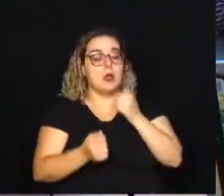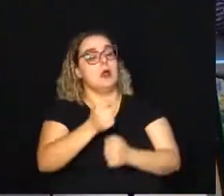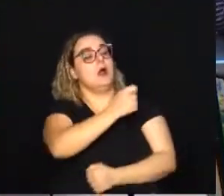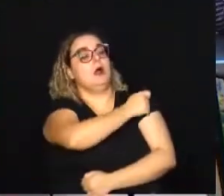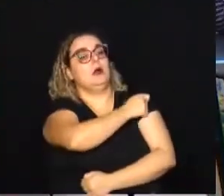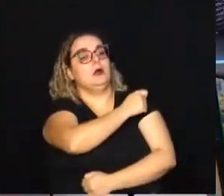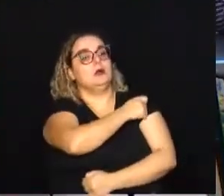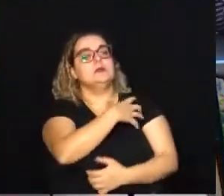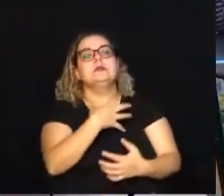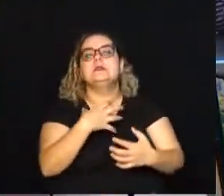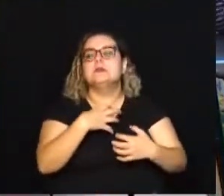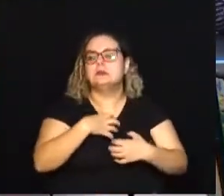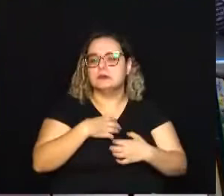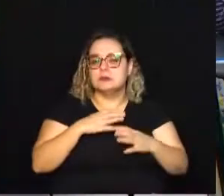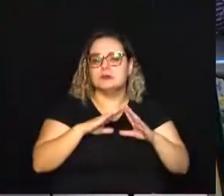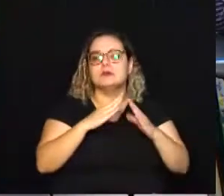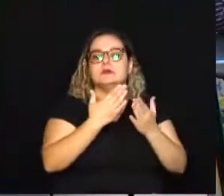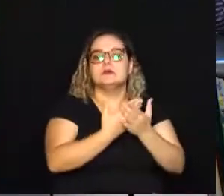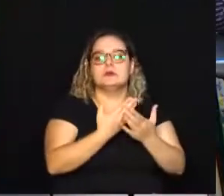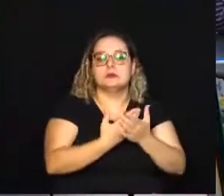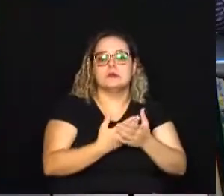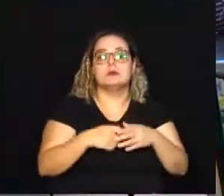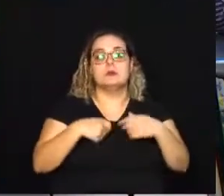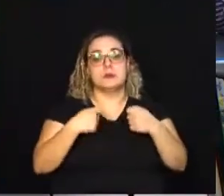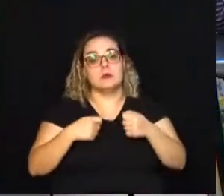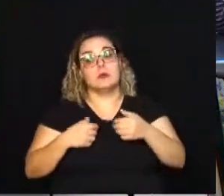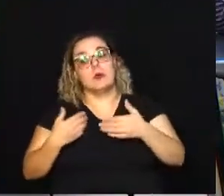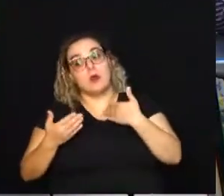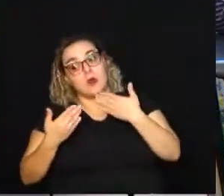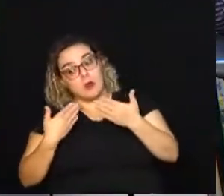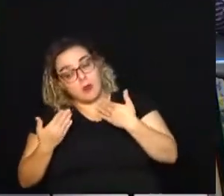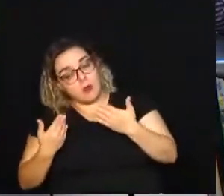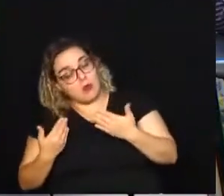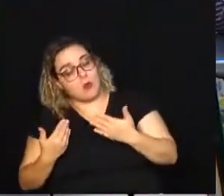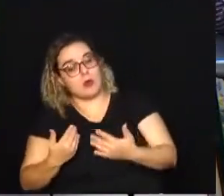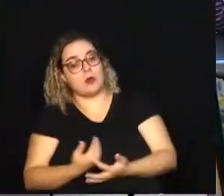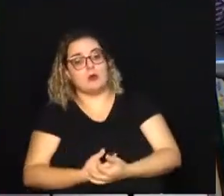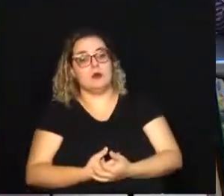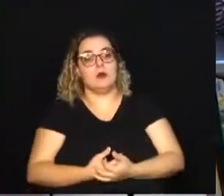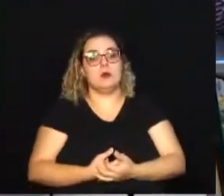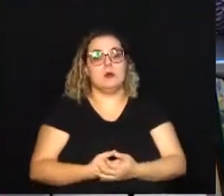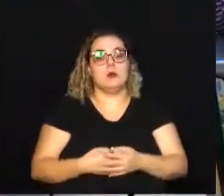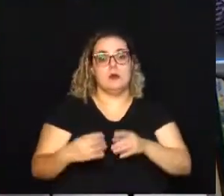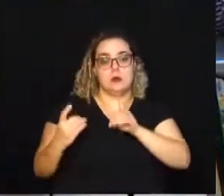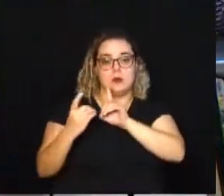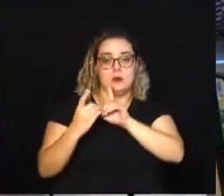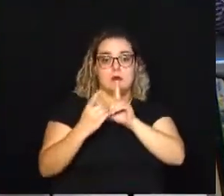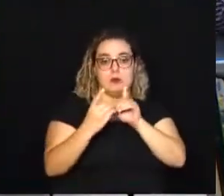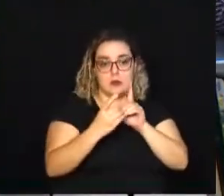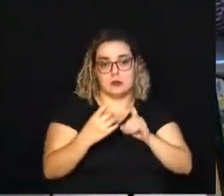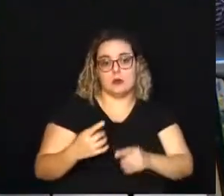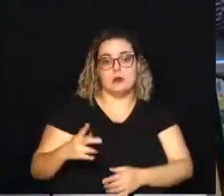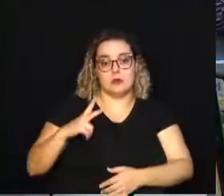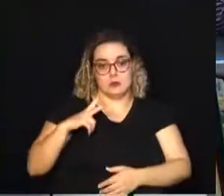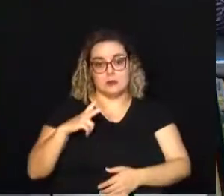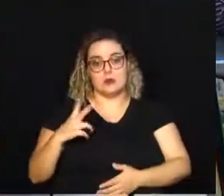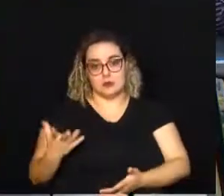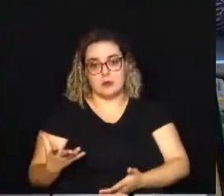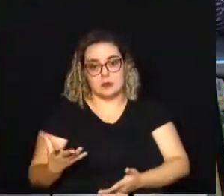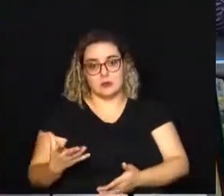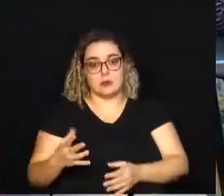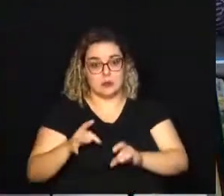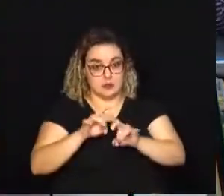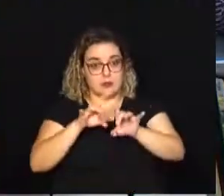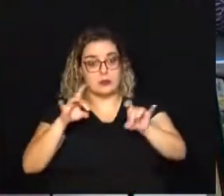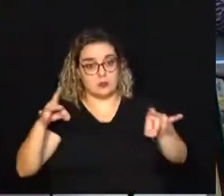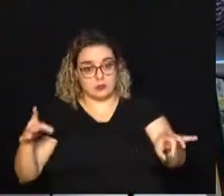assim, sentindo falta da escola, que esses professores tiveram que fazer atendimento, né, individualizado, mesmo remotamente,